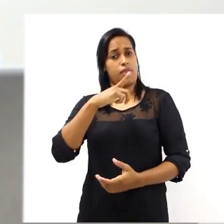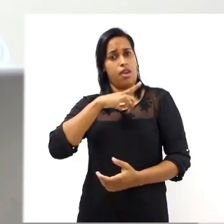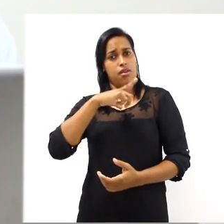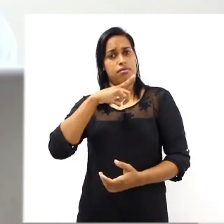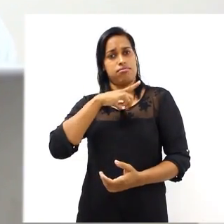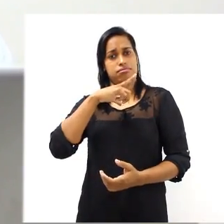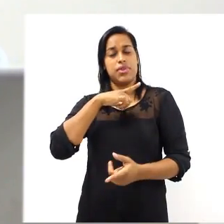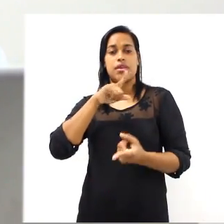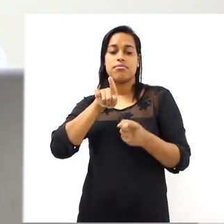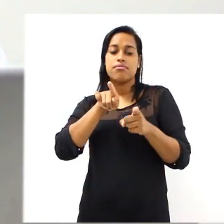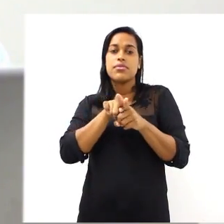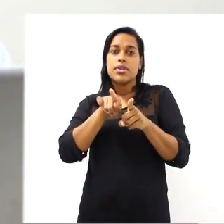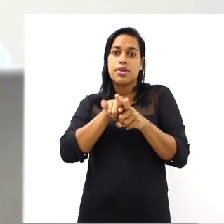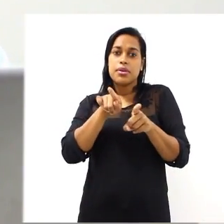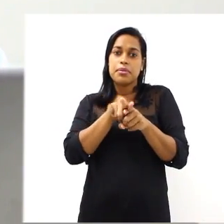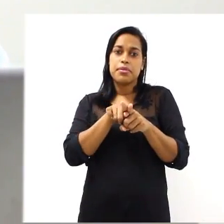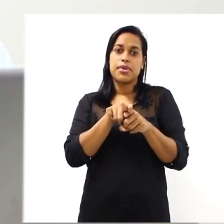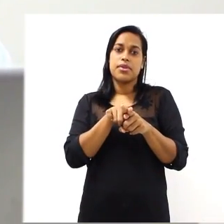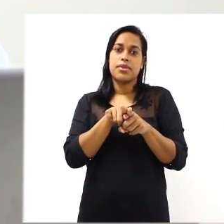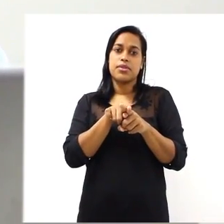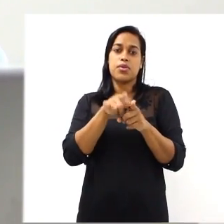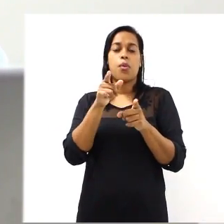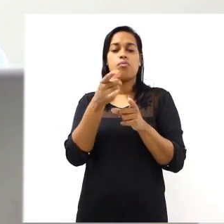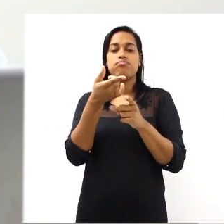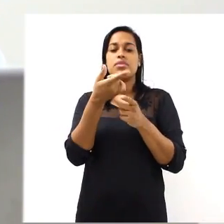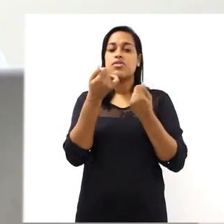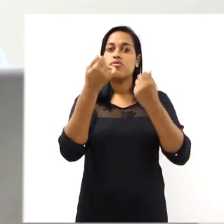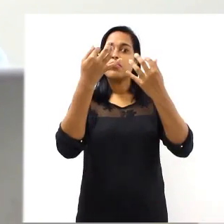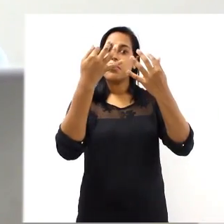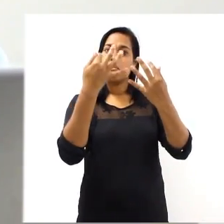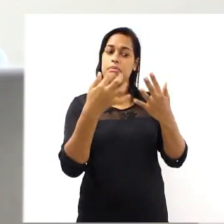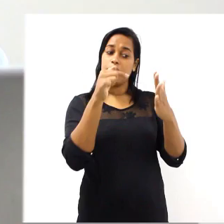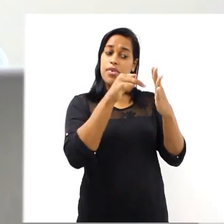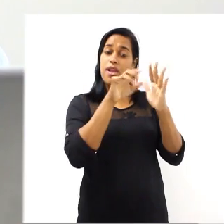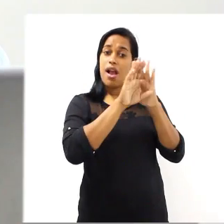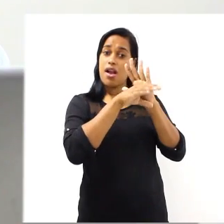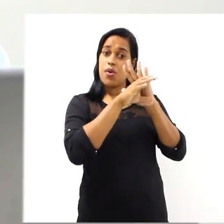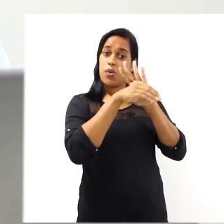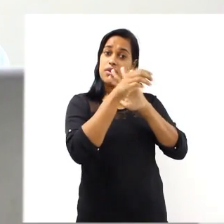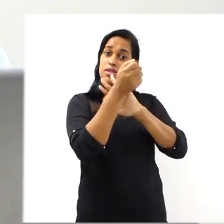Existe também um conceito que é chamado de níveis.